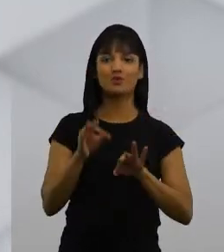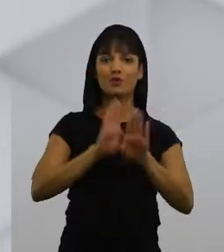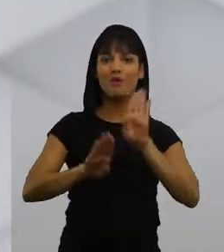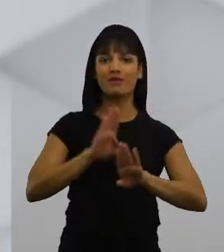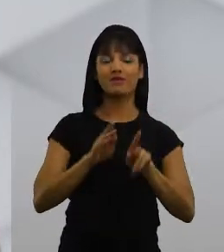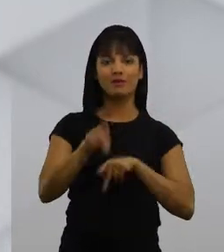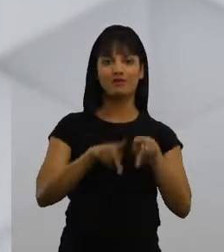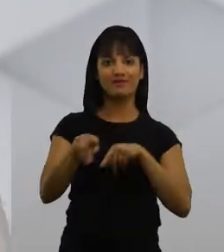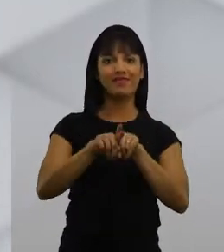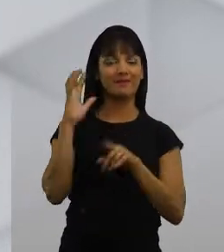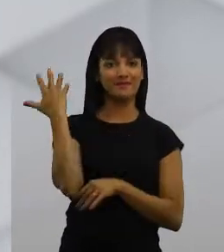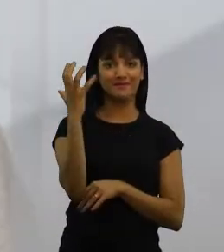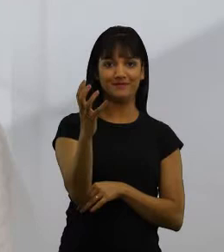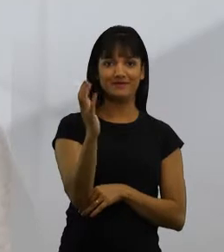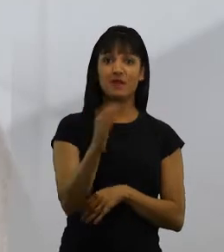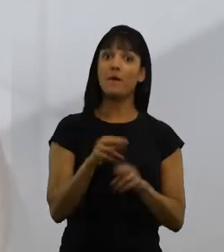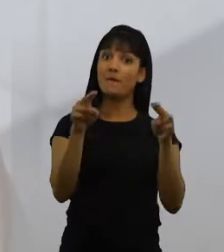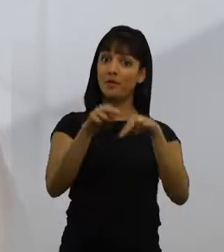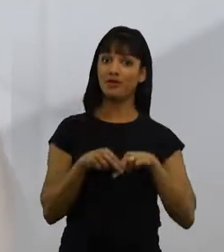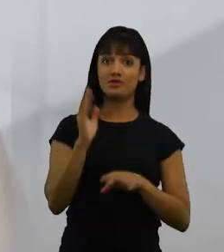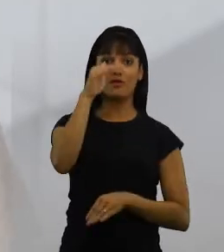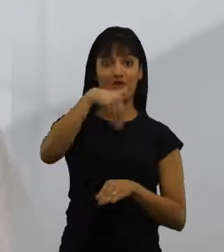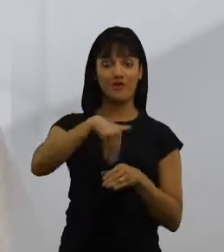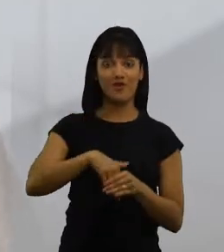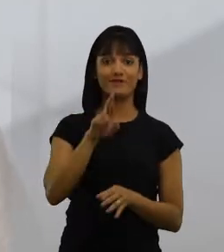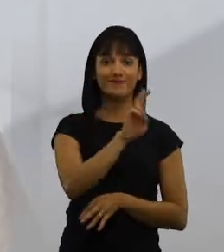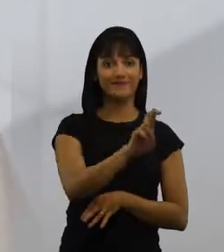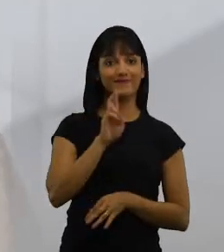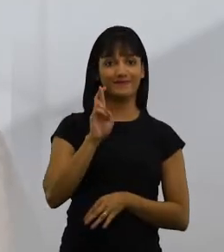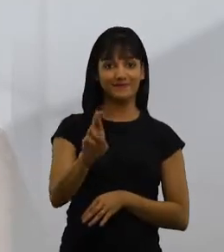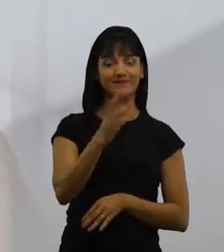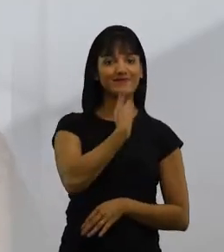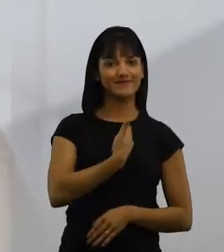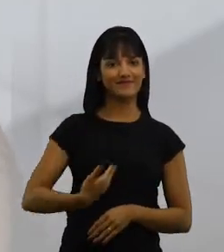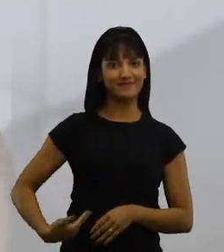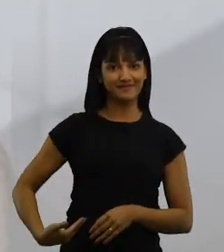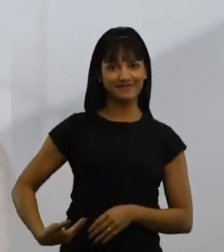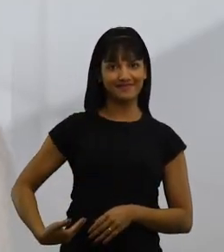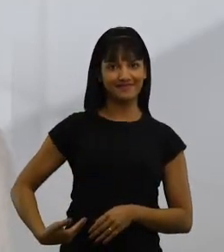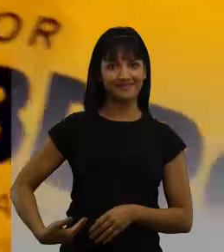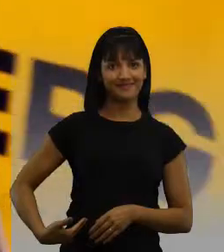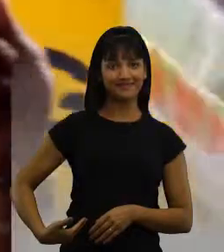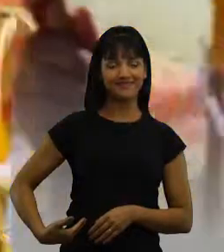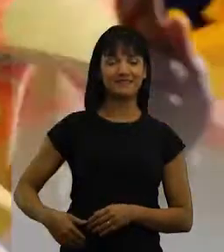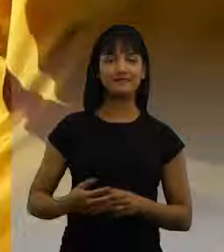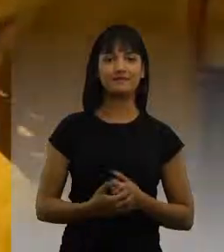população e com o meio ambiente. Para isso, vote Rodrigo Hollenberg, governador.